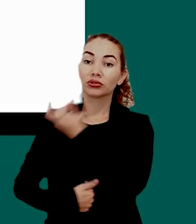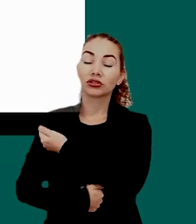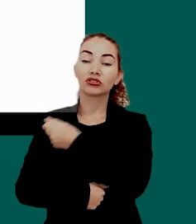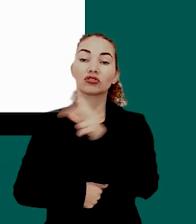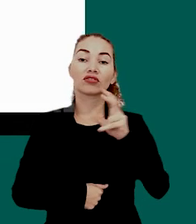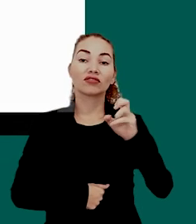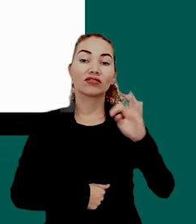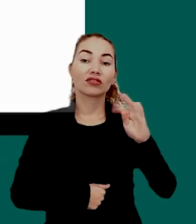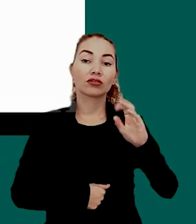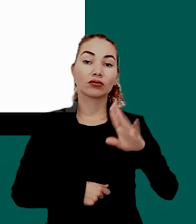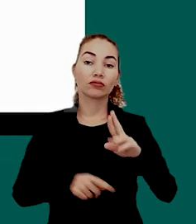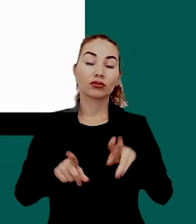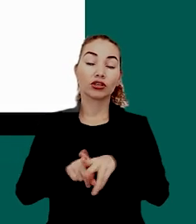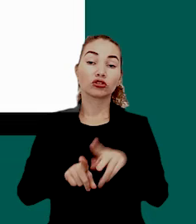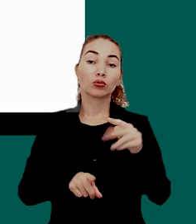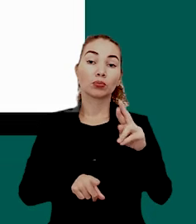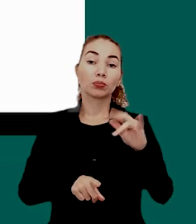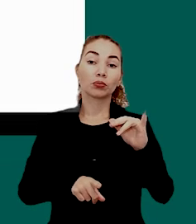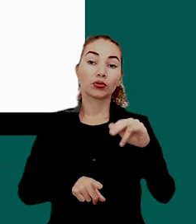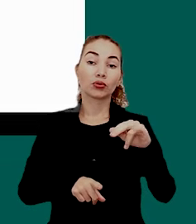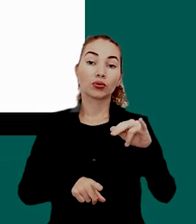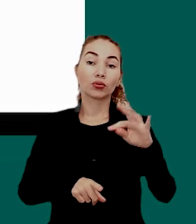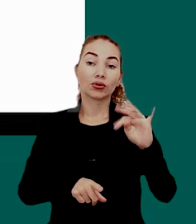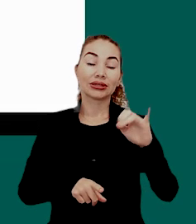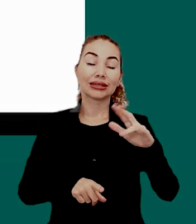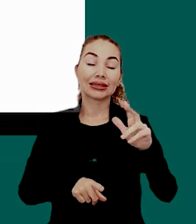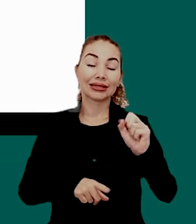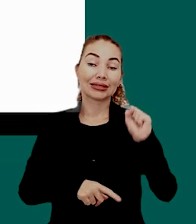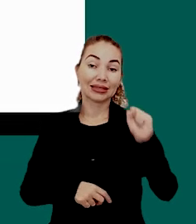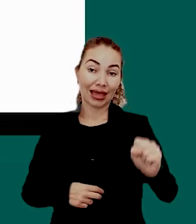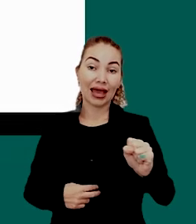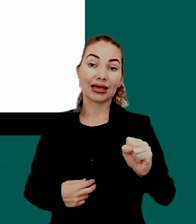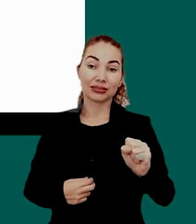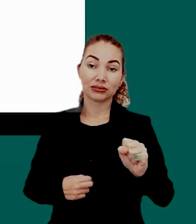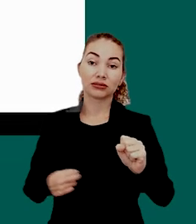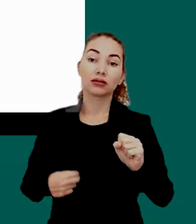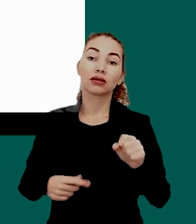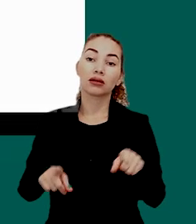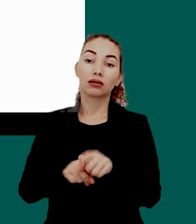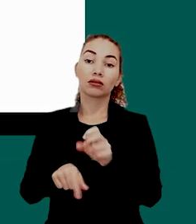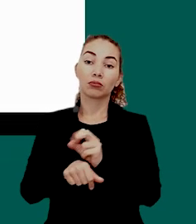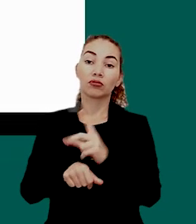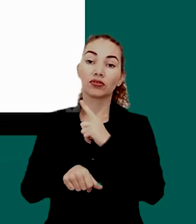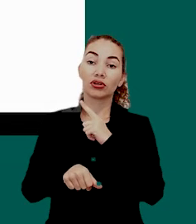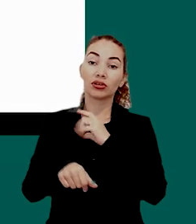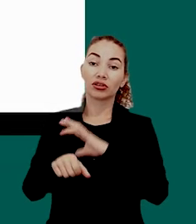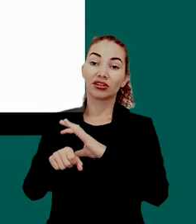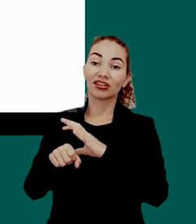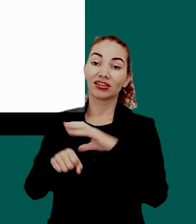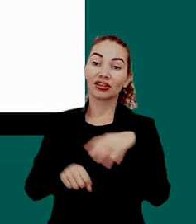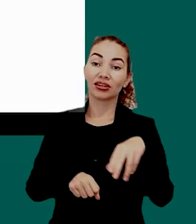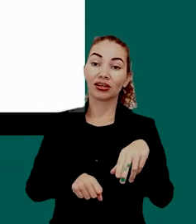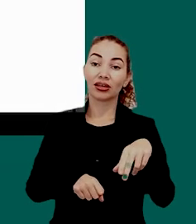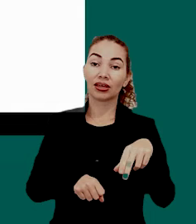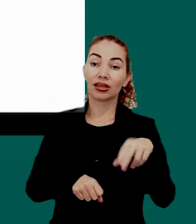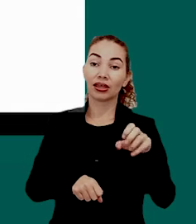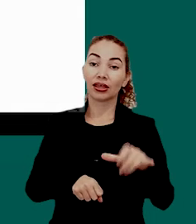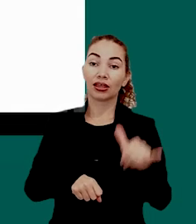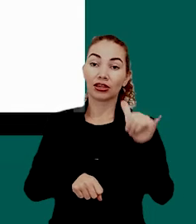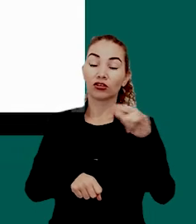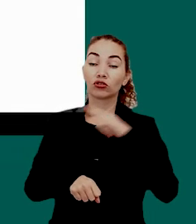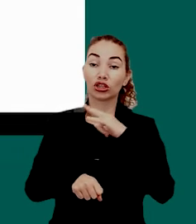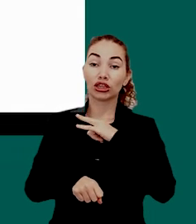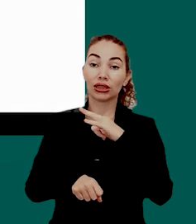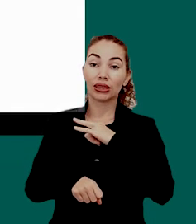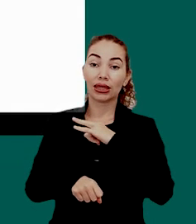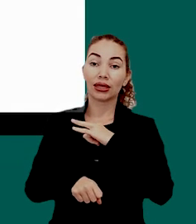viral, com uma proteína S estabilizada, inoculada em um vetor viral, nesse caso um vírus, que é causador da doença de Newcastle, né, que é uma doença que